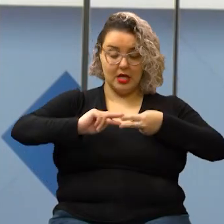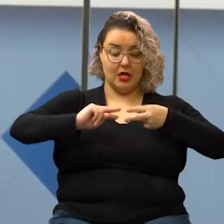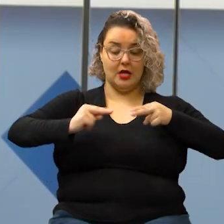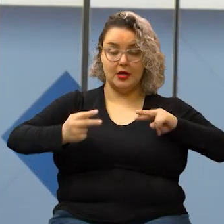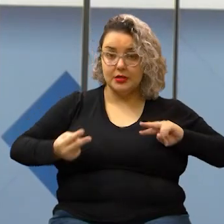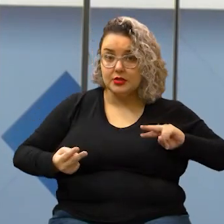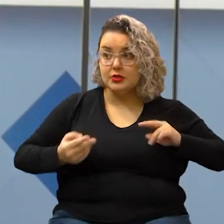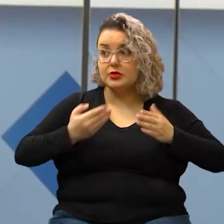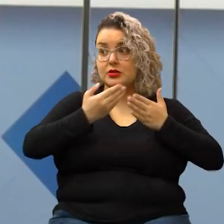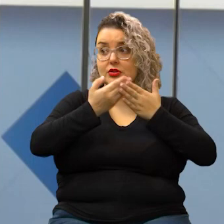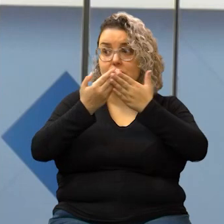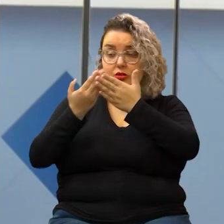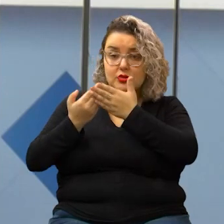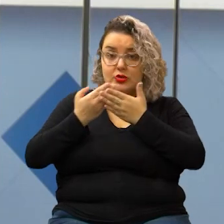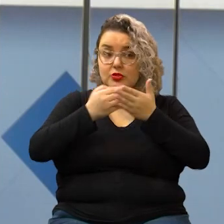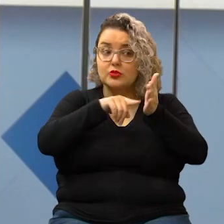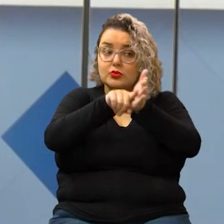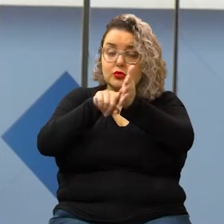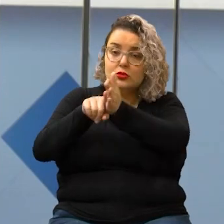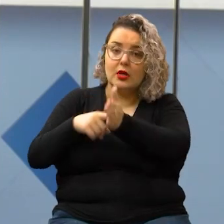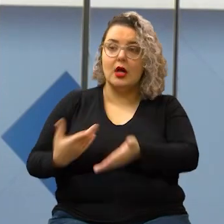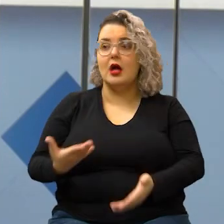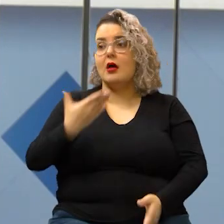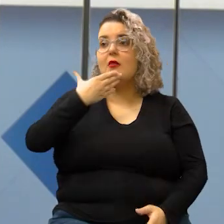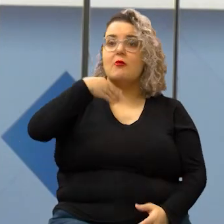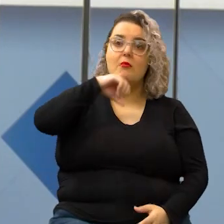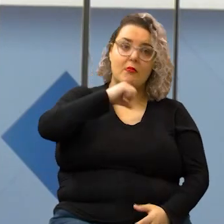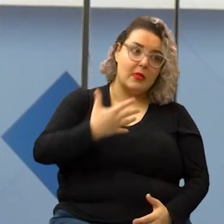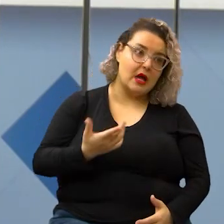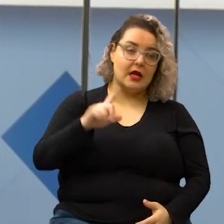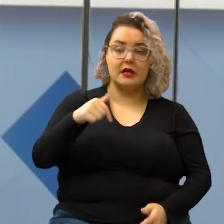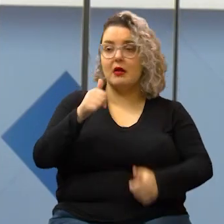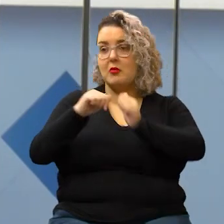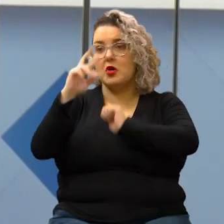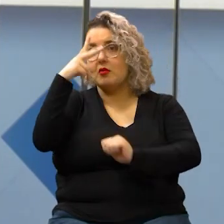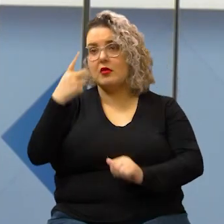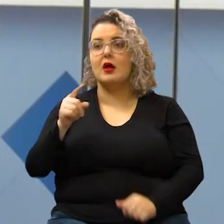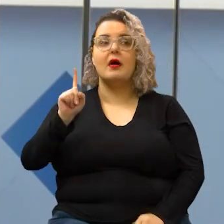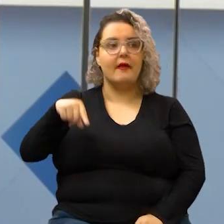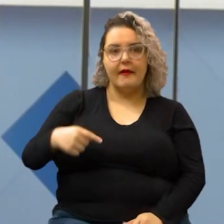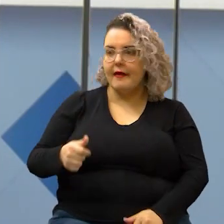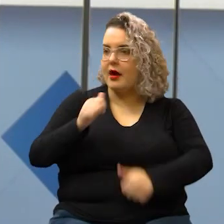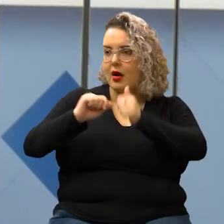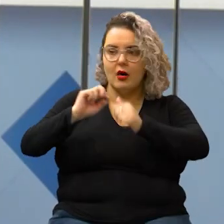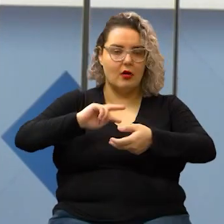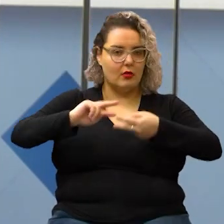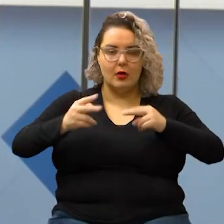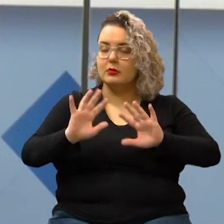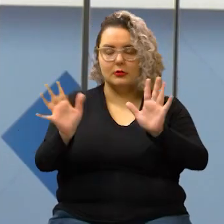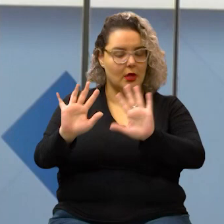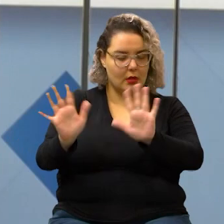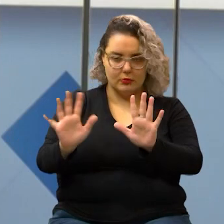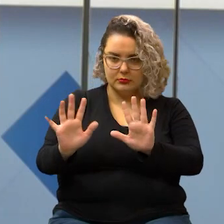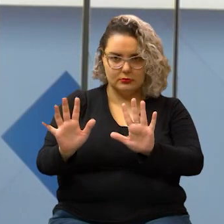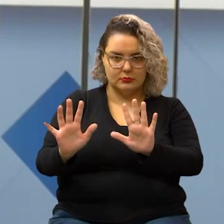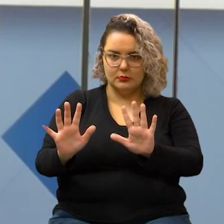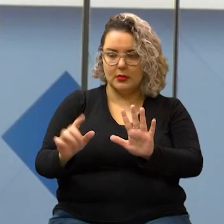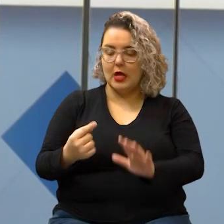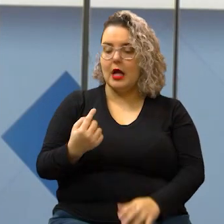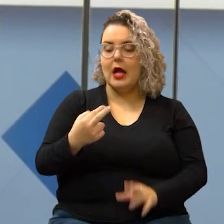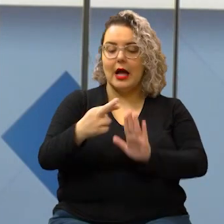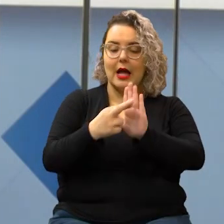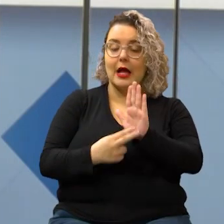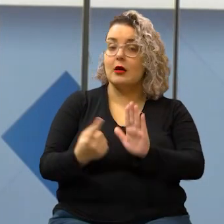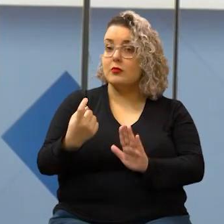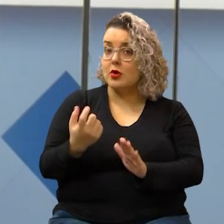ainda está em estudo. Falar que porque é filho de pai alcoólico vai se tornar alcoólico também, não é regra. A regra é única.